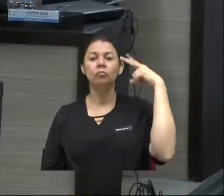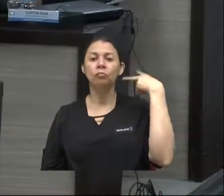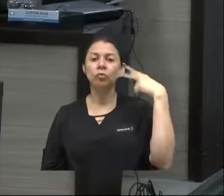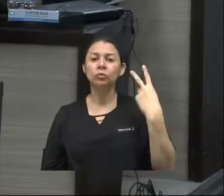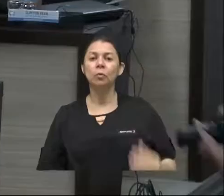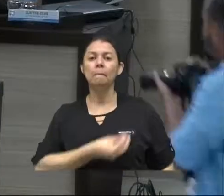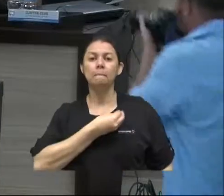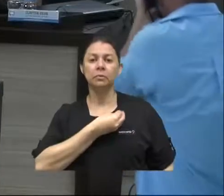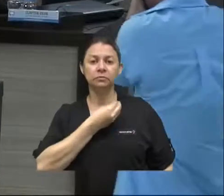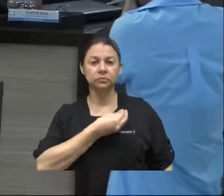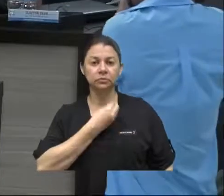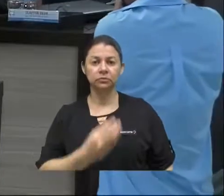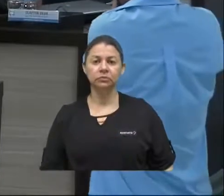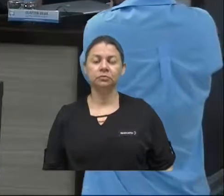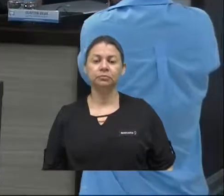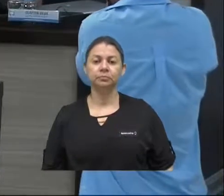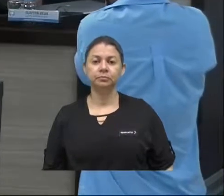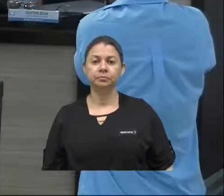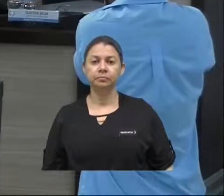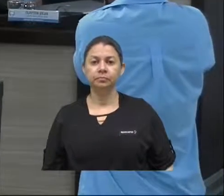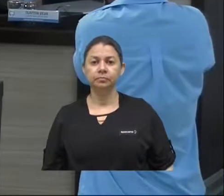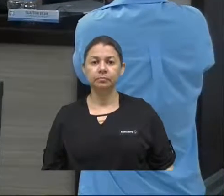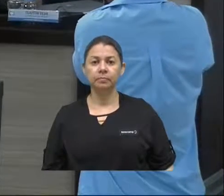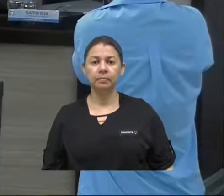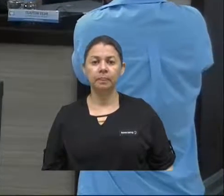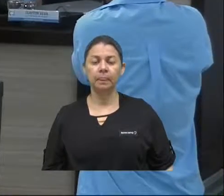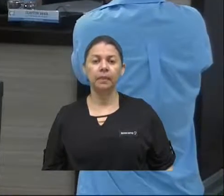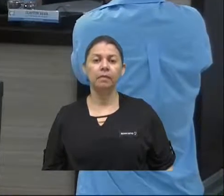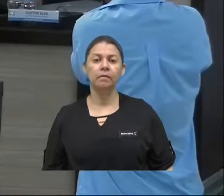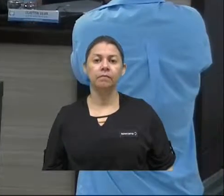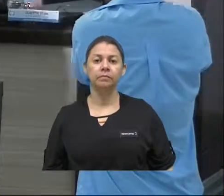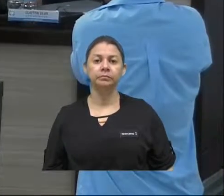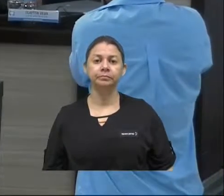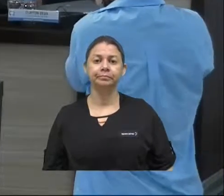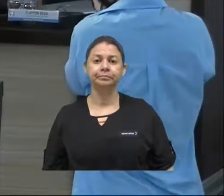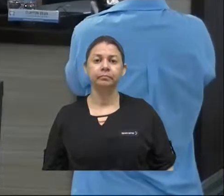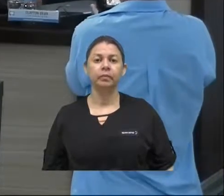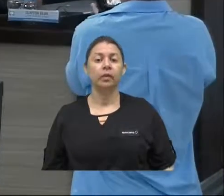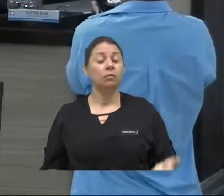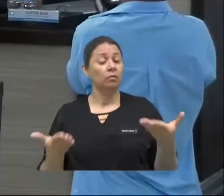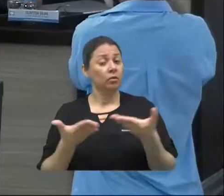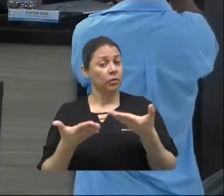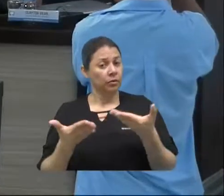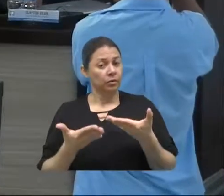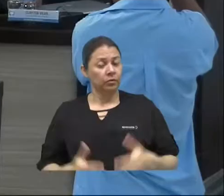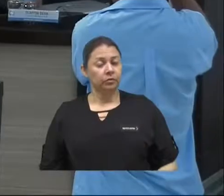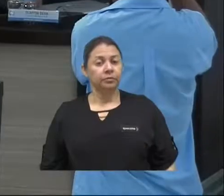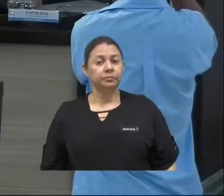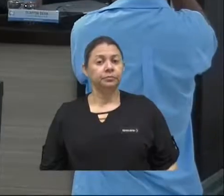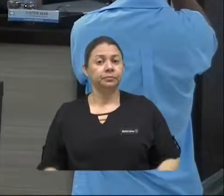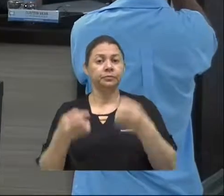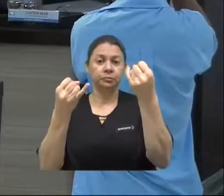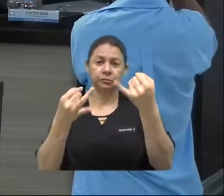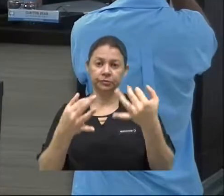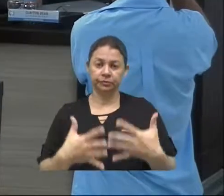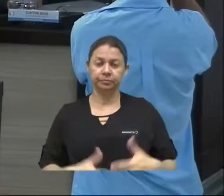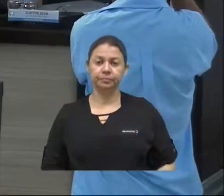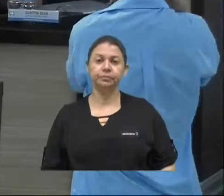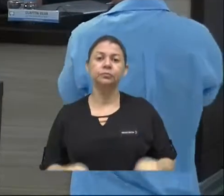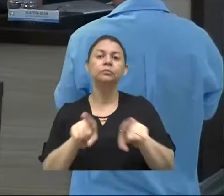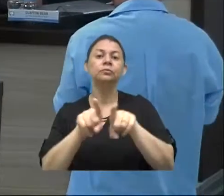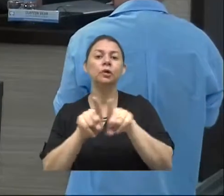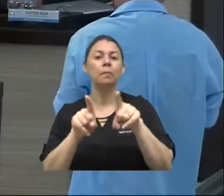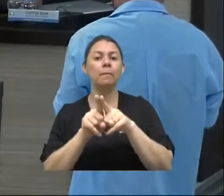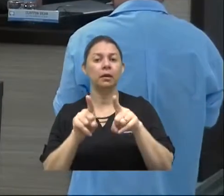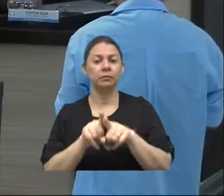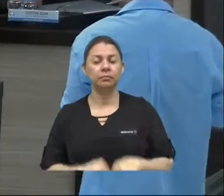que o pastor Newton falou, em questão dessa denúncia, que ao meu ver é grave, eu